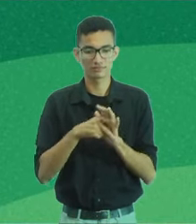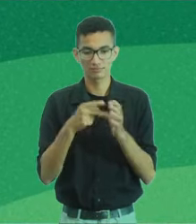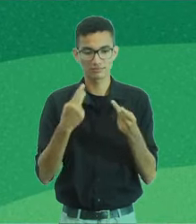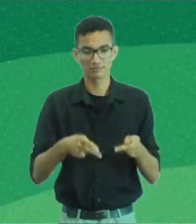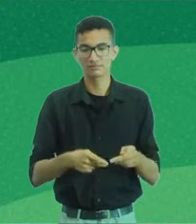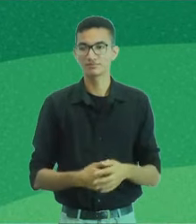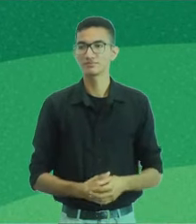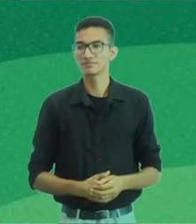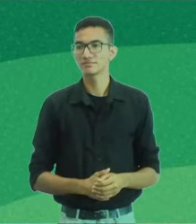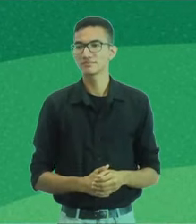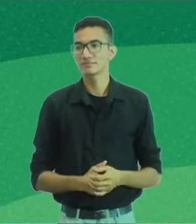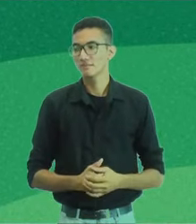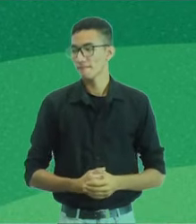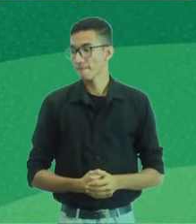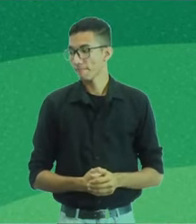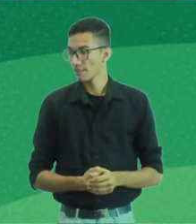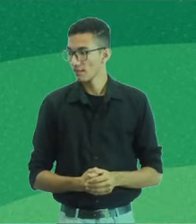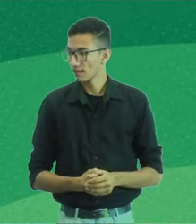e